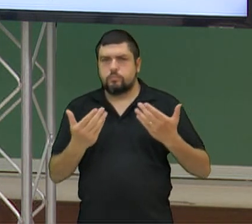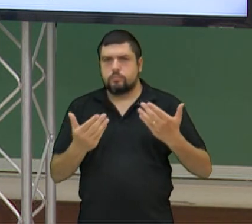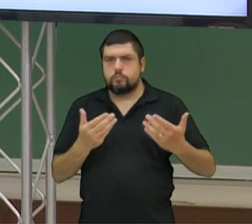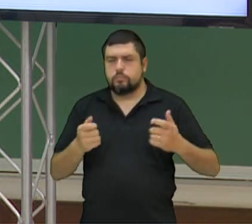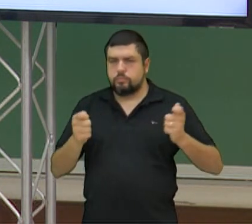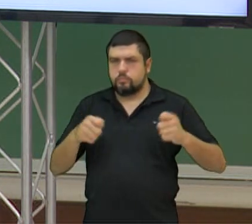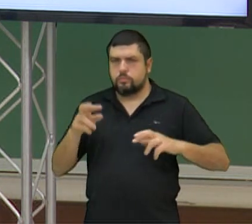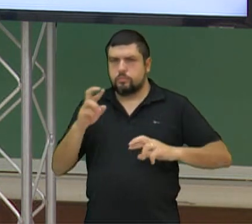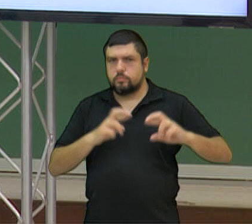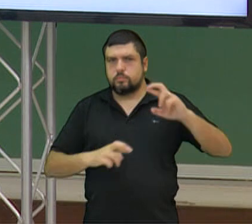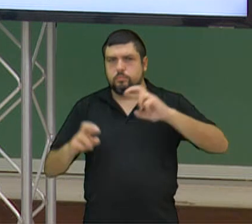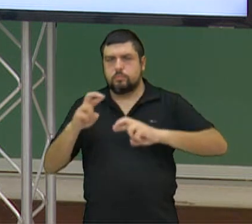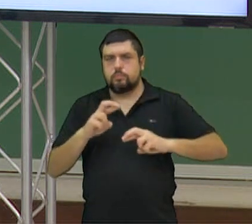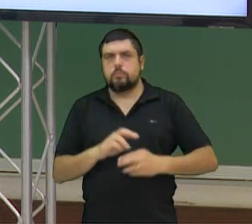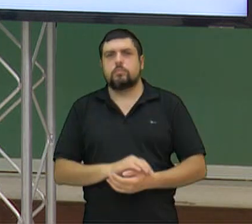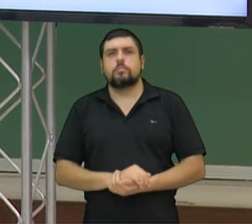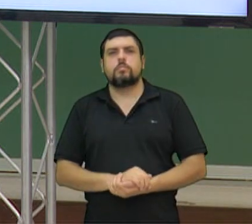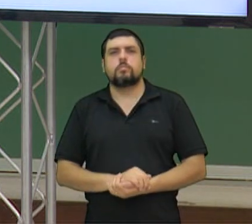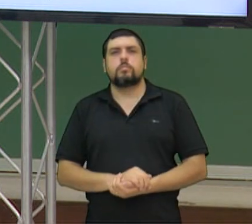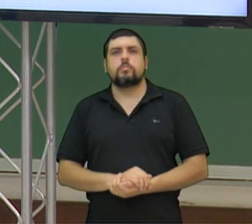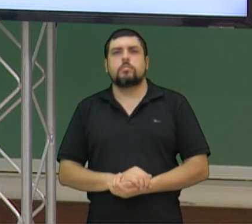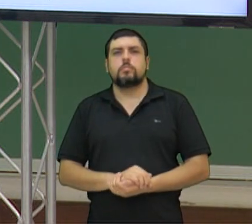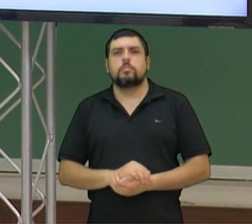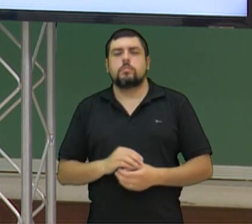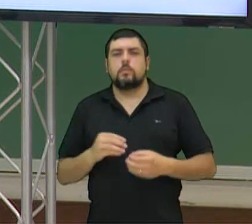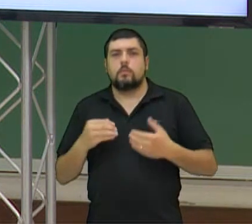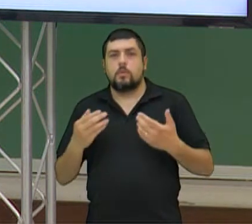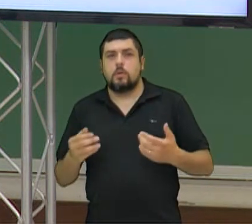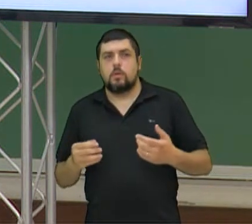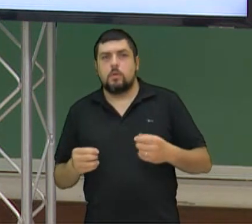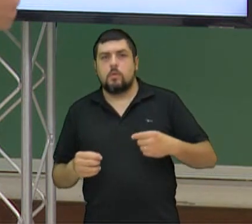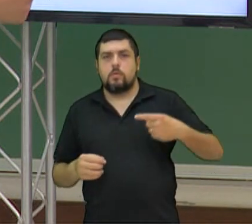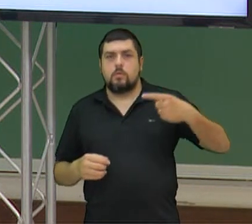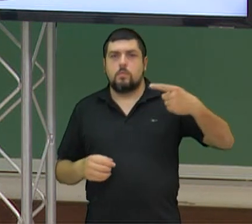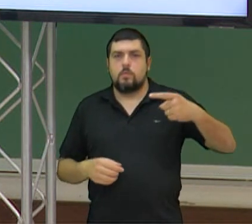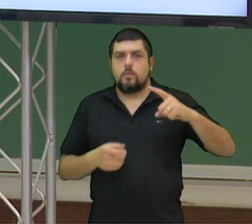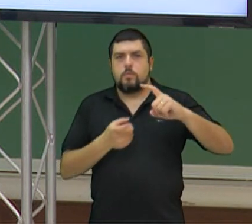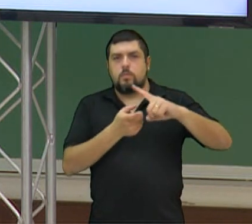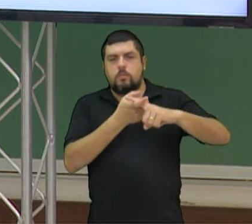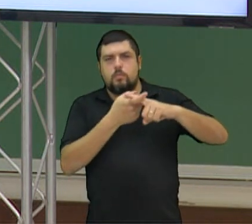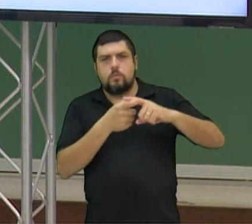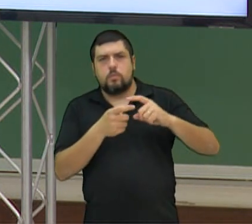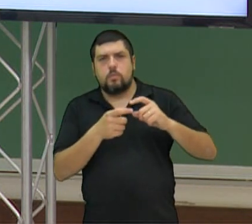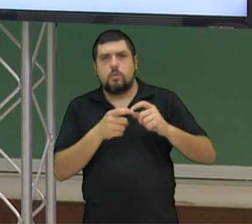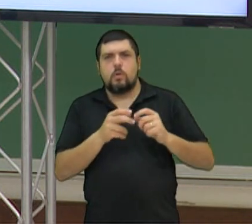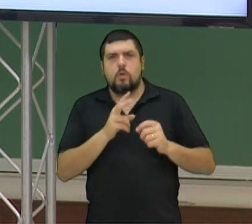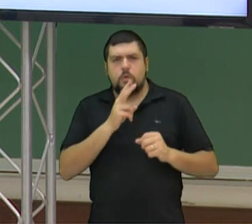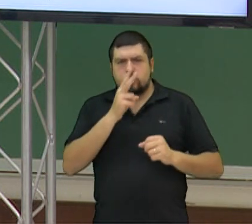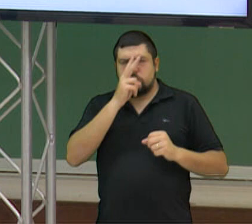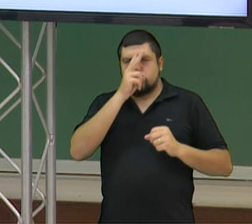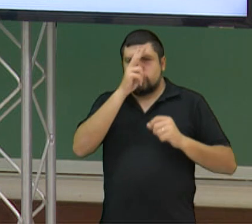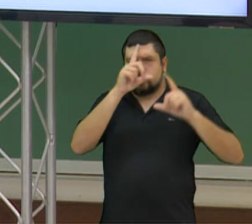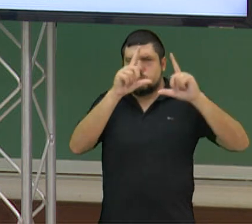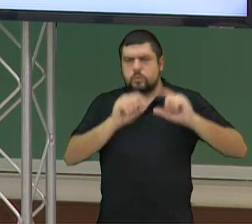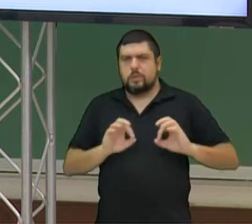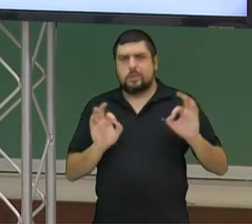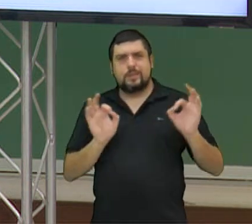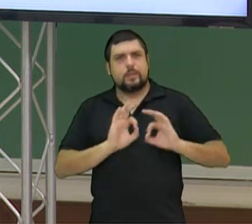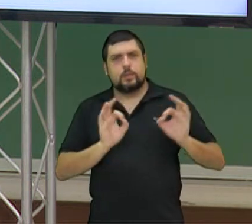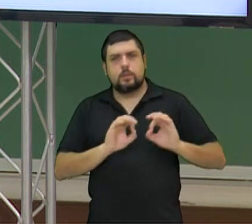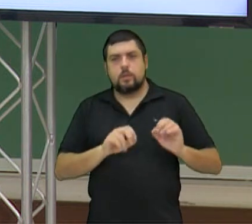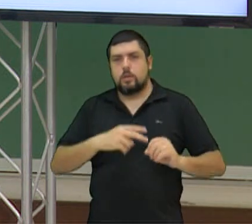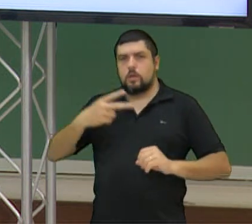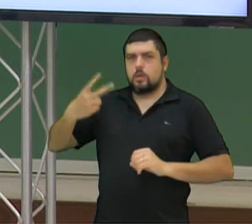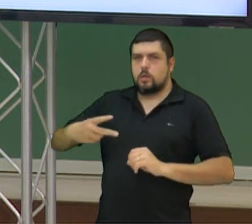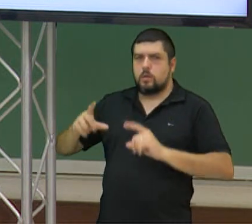analisar. Ok, gente? Nesse sistema não há redução de força, e aqui existe uma redução de força, né, comparada com